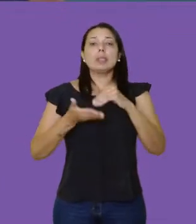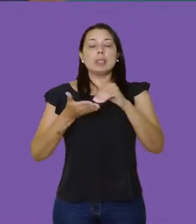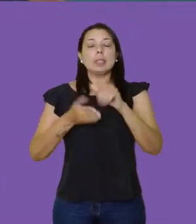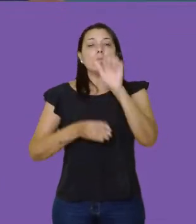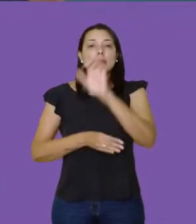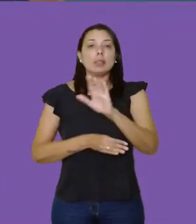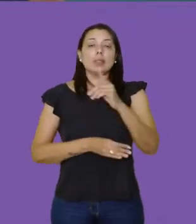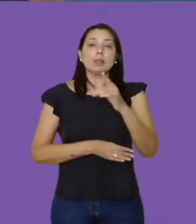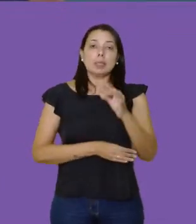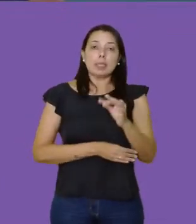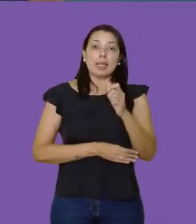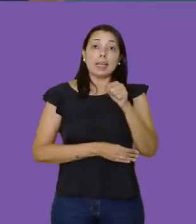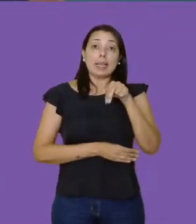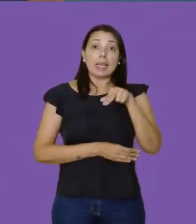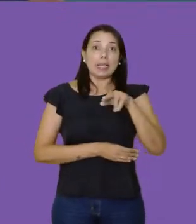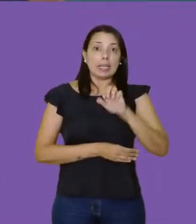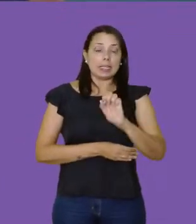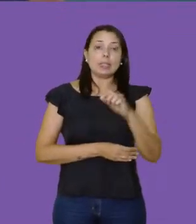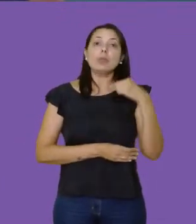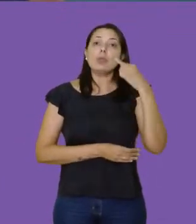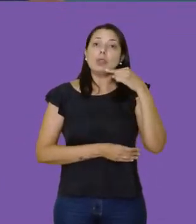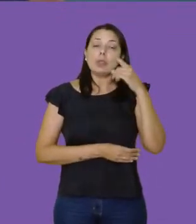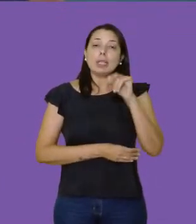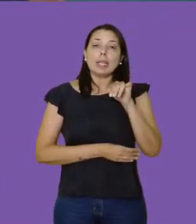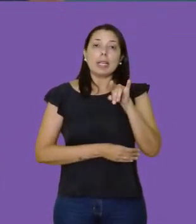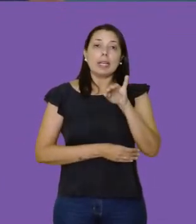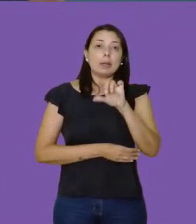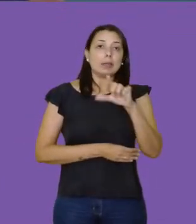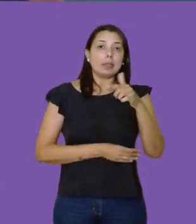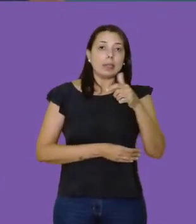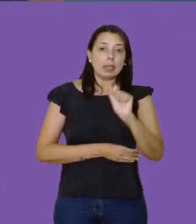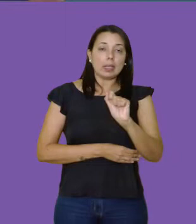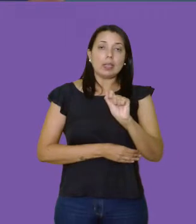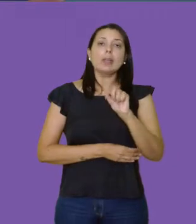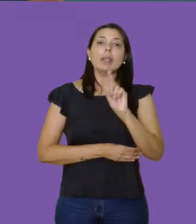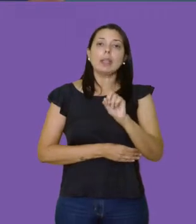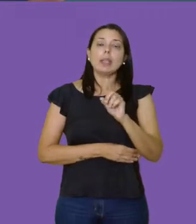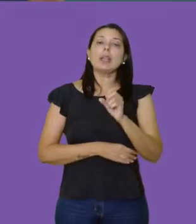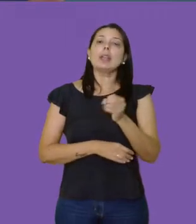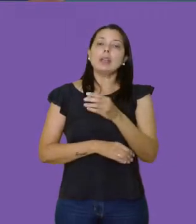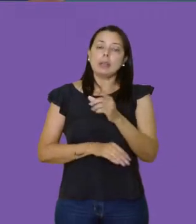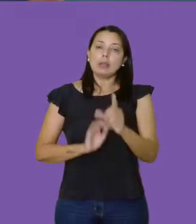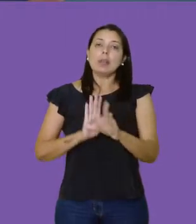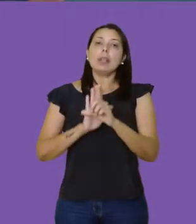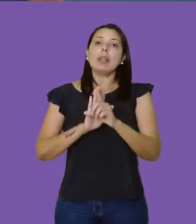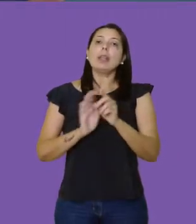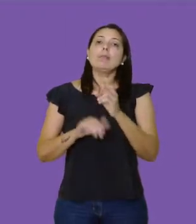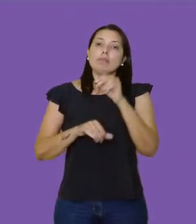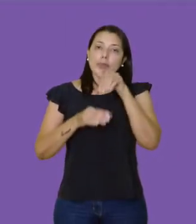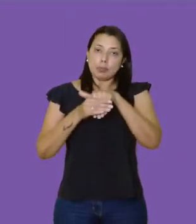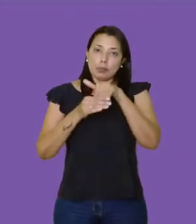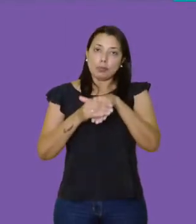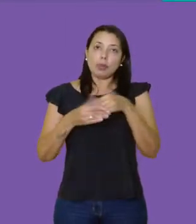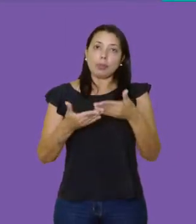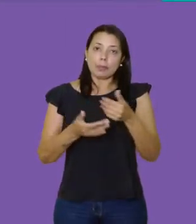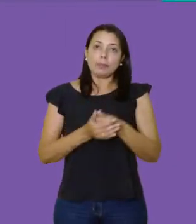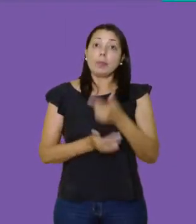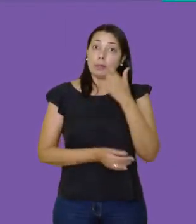mulheres do PT, Anny Moura, com a advogada Gabriela Araújo sobre reforma eleitoral. Acompanhem.